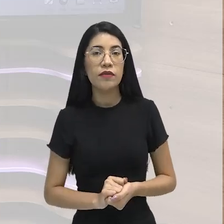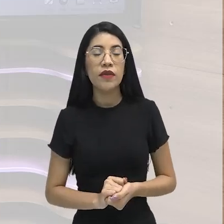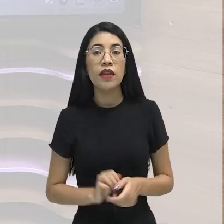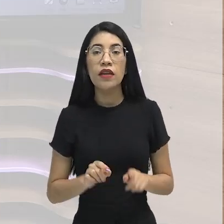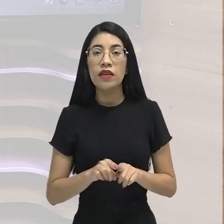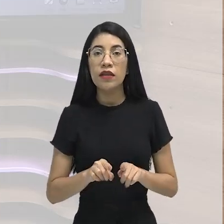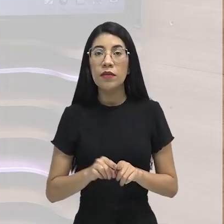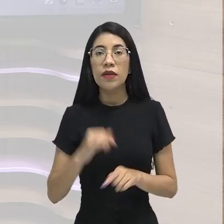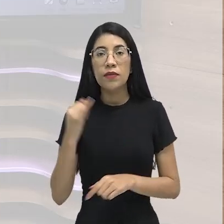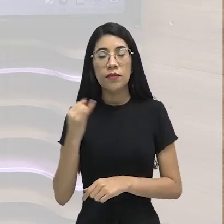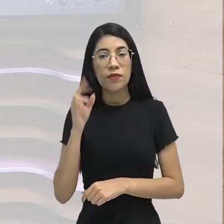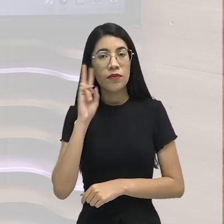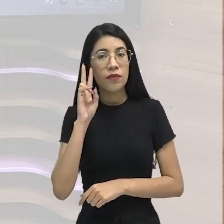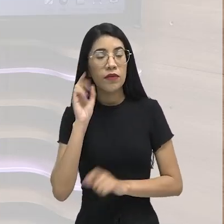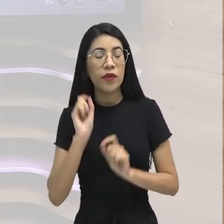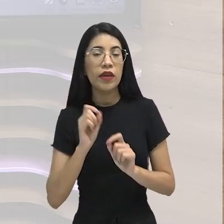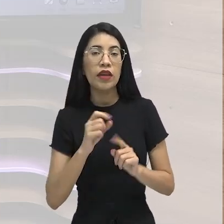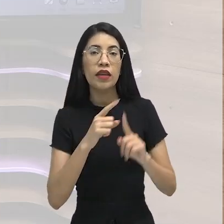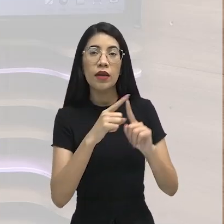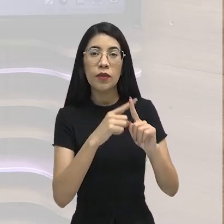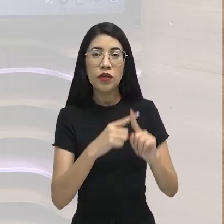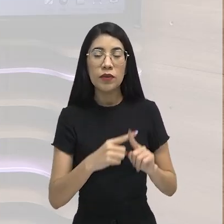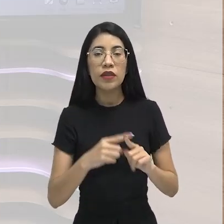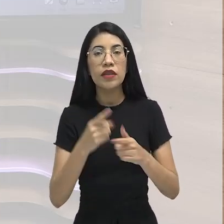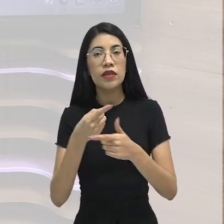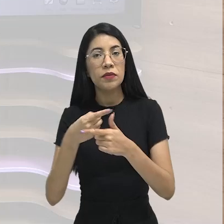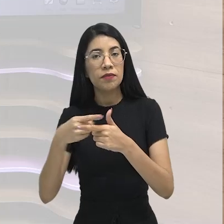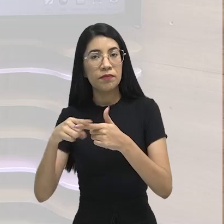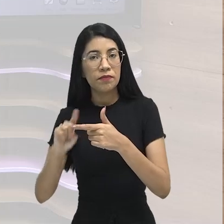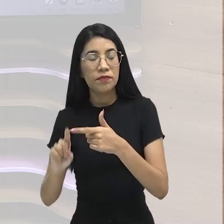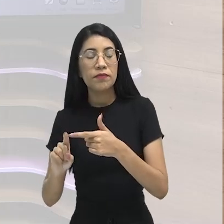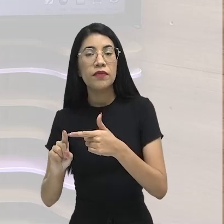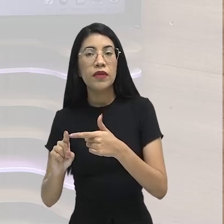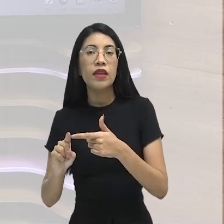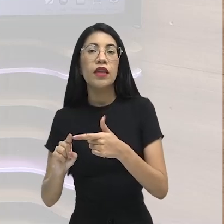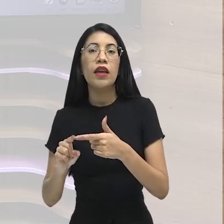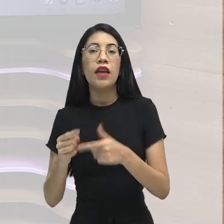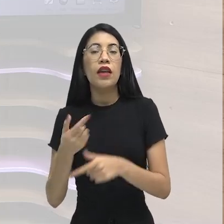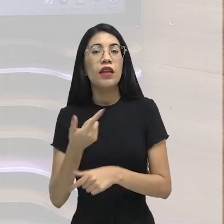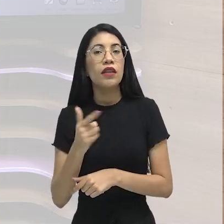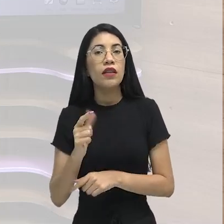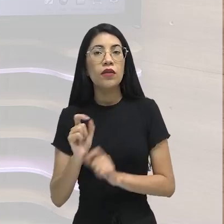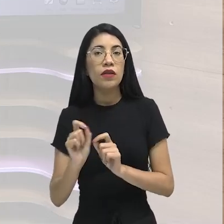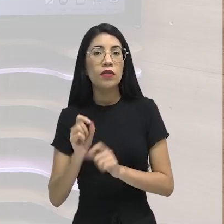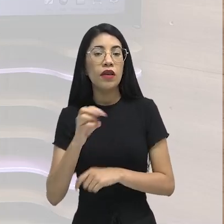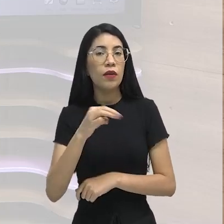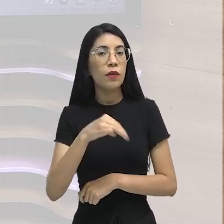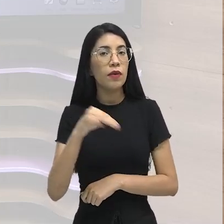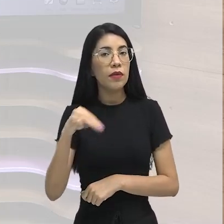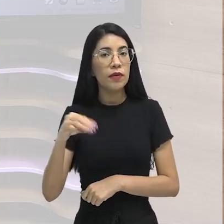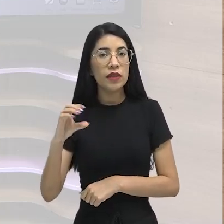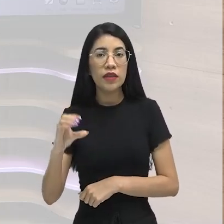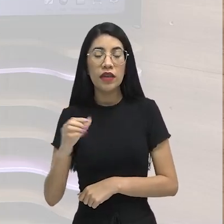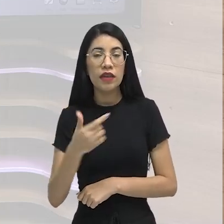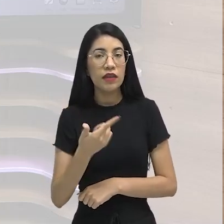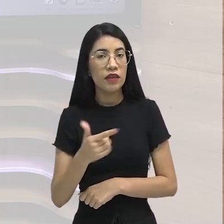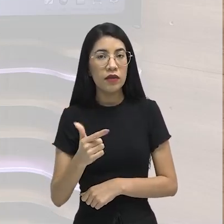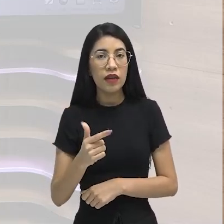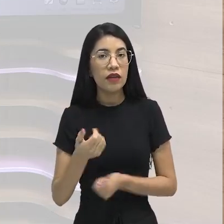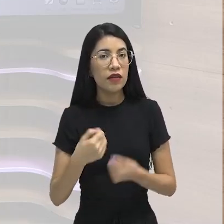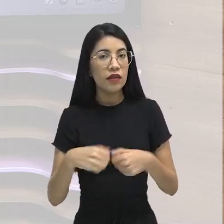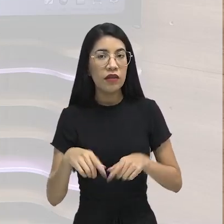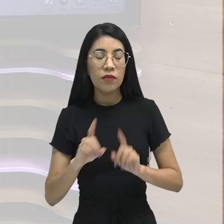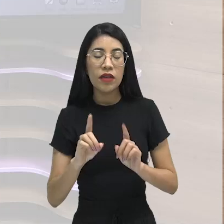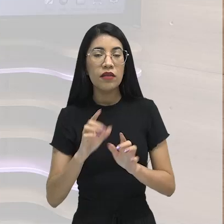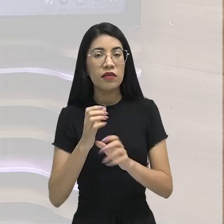importante, em operações de multiplicação e divisão, não existe o MMC, não há